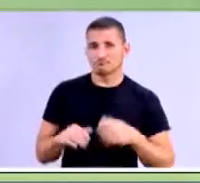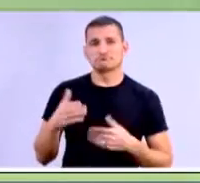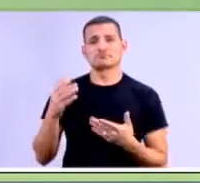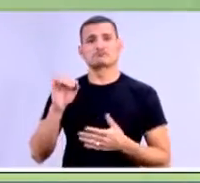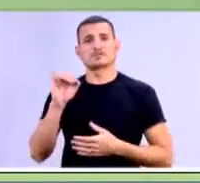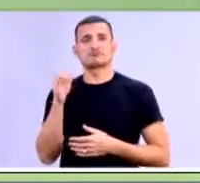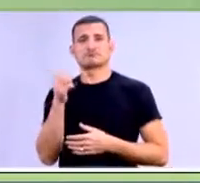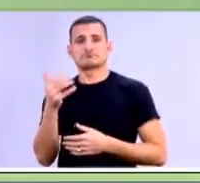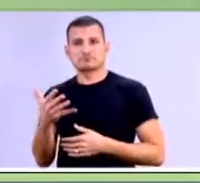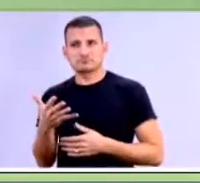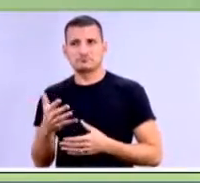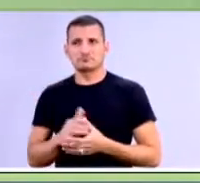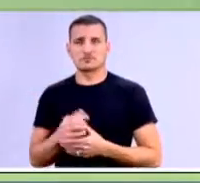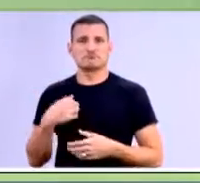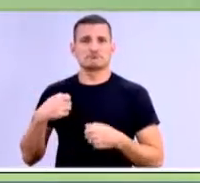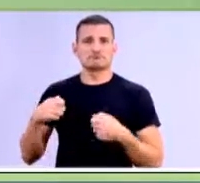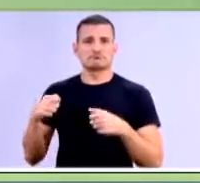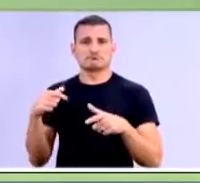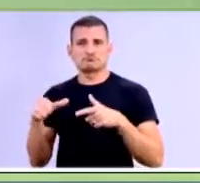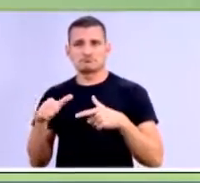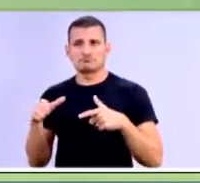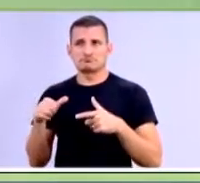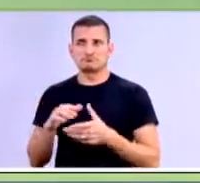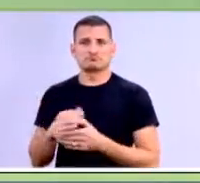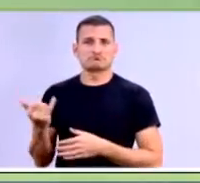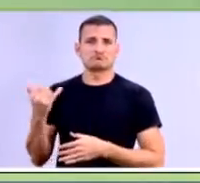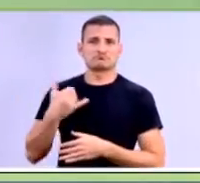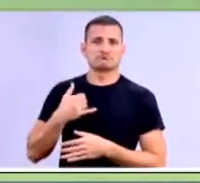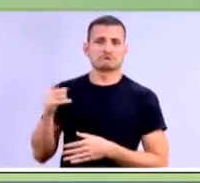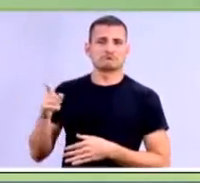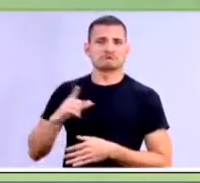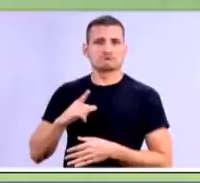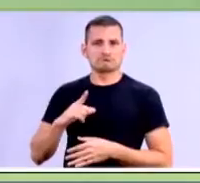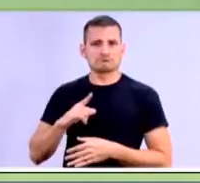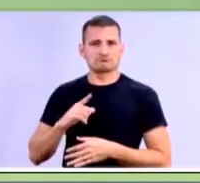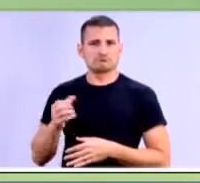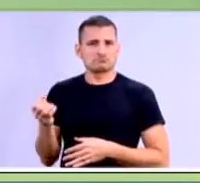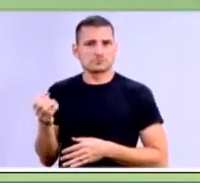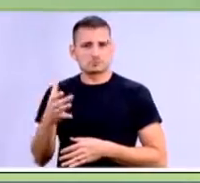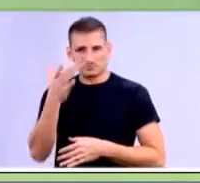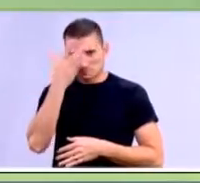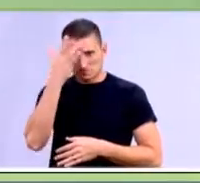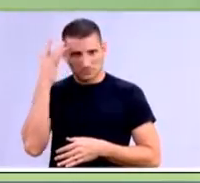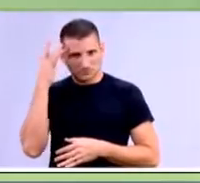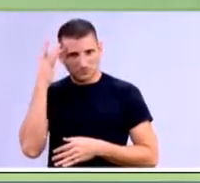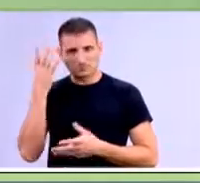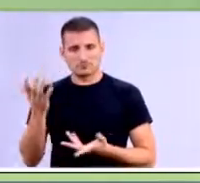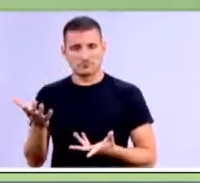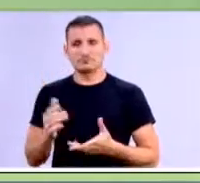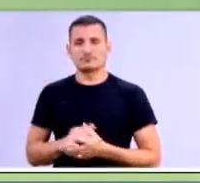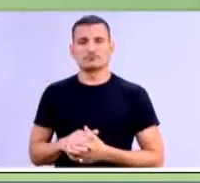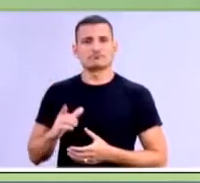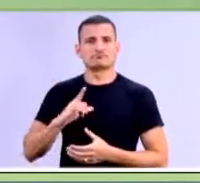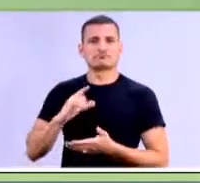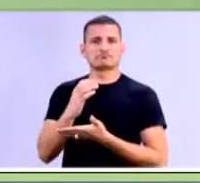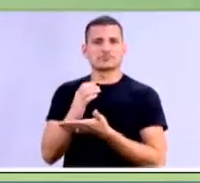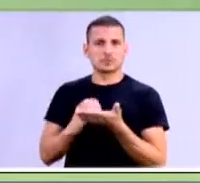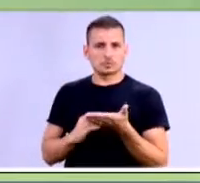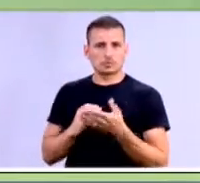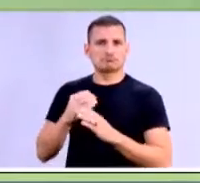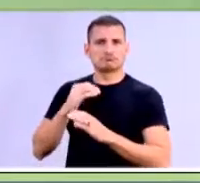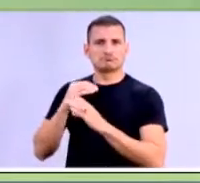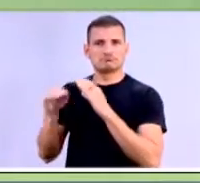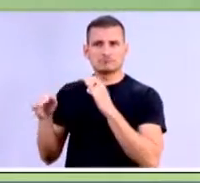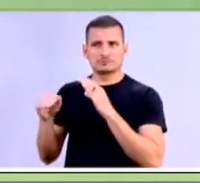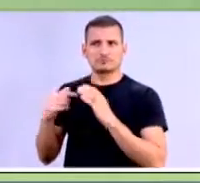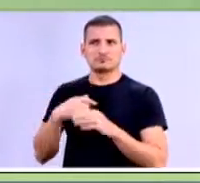Tô precisando de um trampo e me informaram que vocês estão buscando carne nova. Segue junto meu currículo e documento.